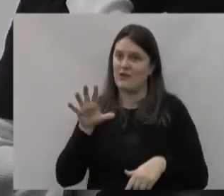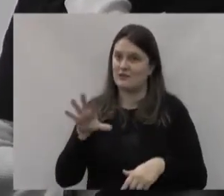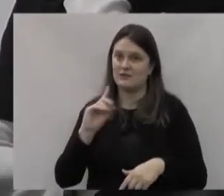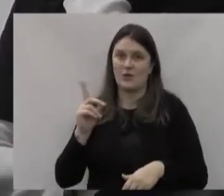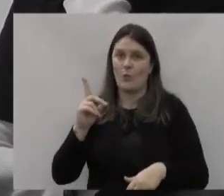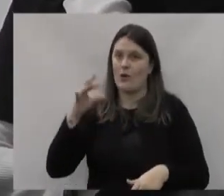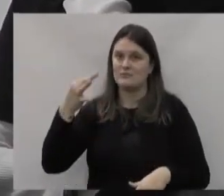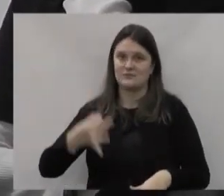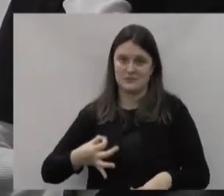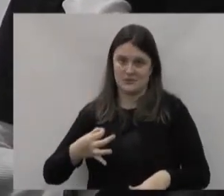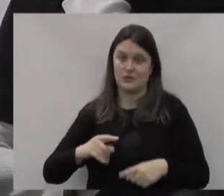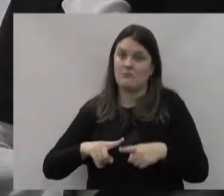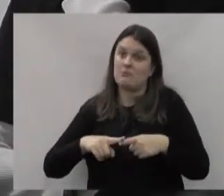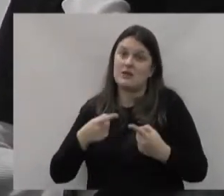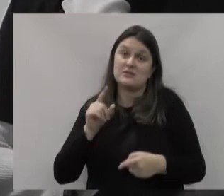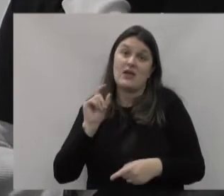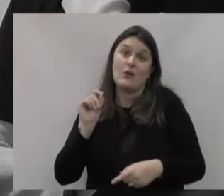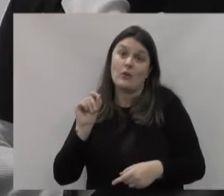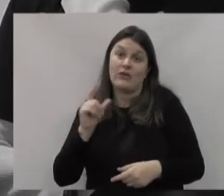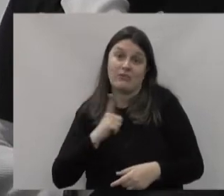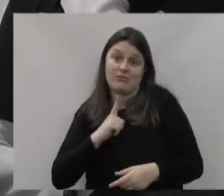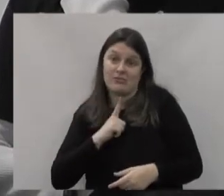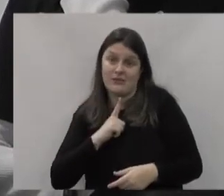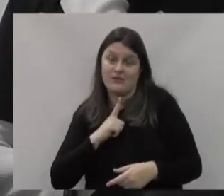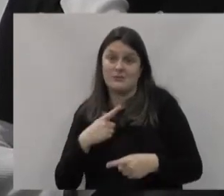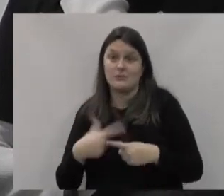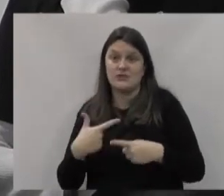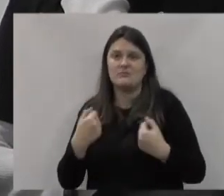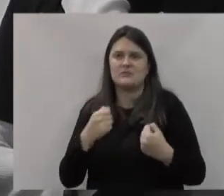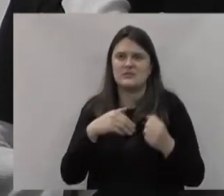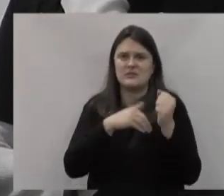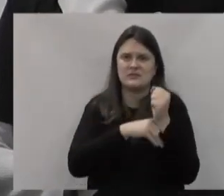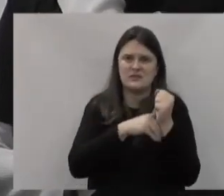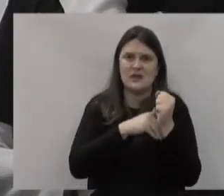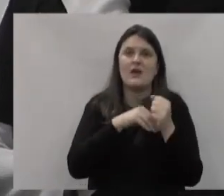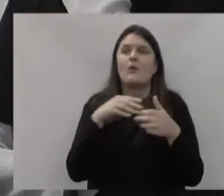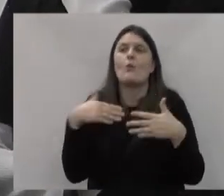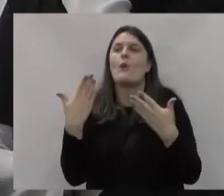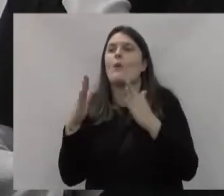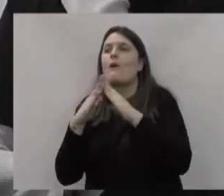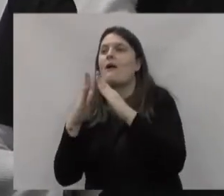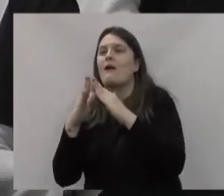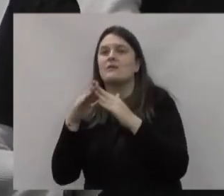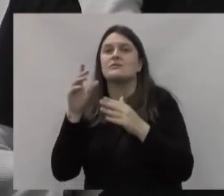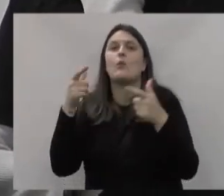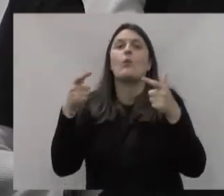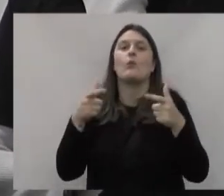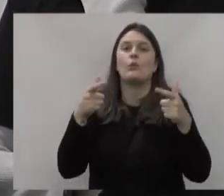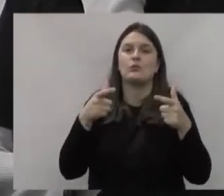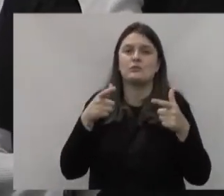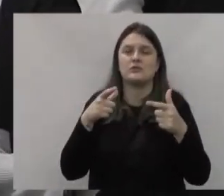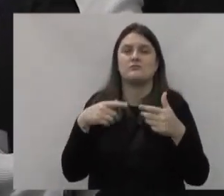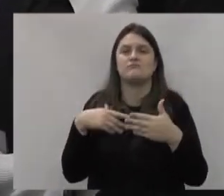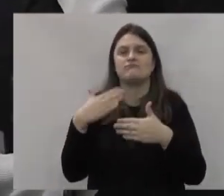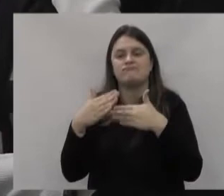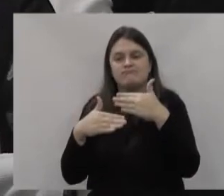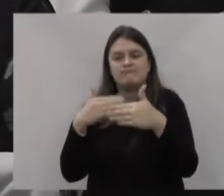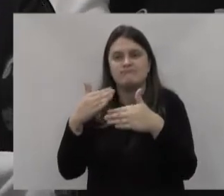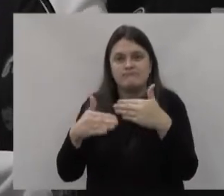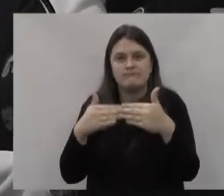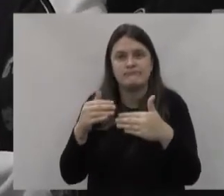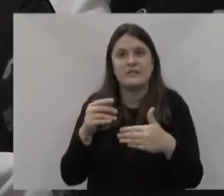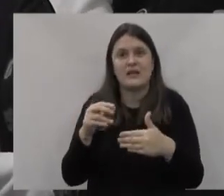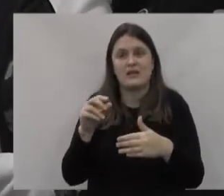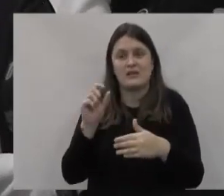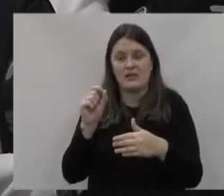é o ideal, né? Não é o ideal porque exige também sigilo na casa de quem que está, né? Então, é todo um processo que quem